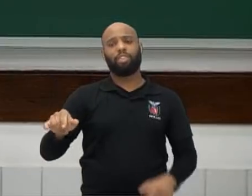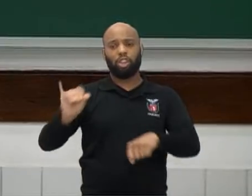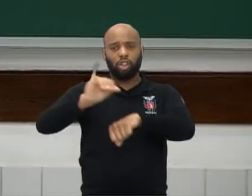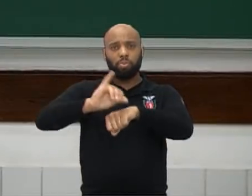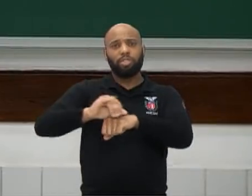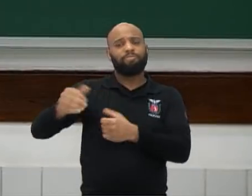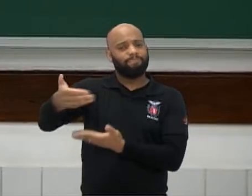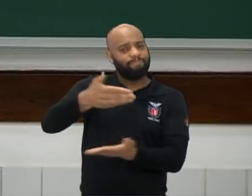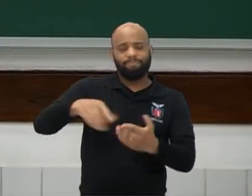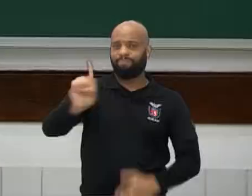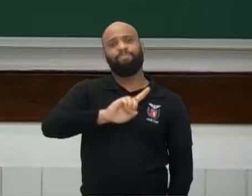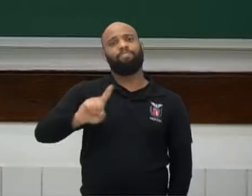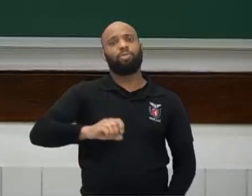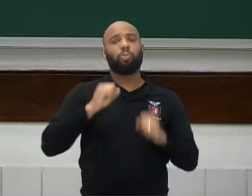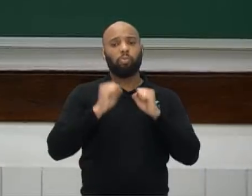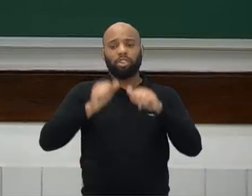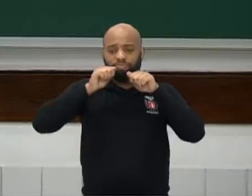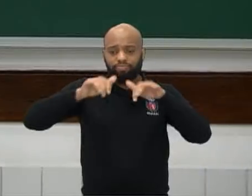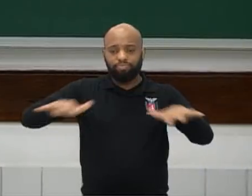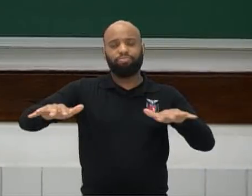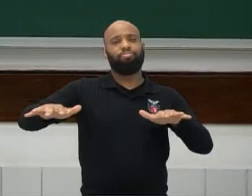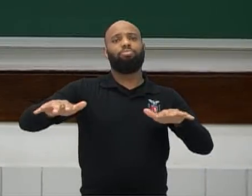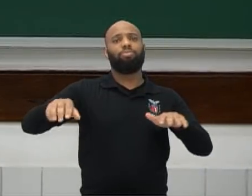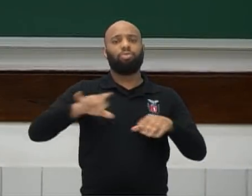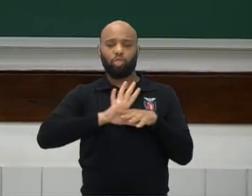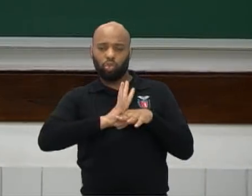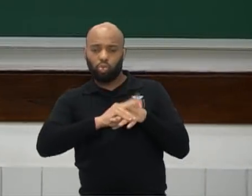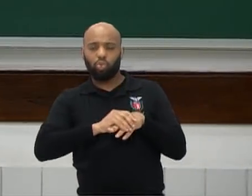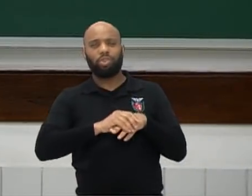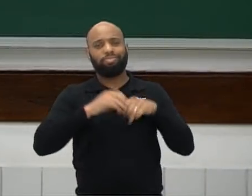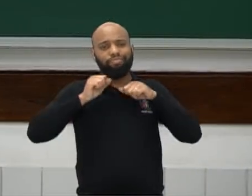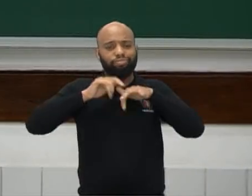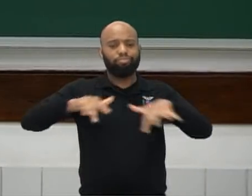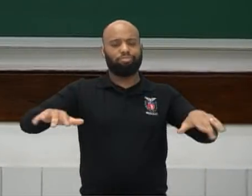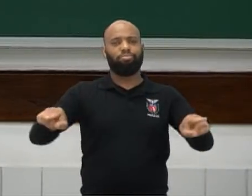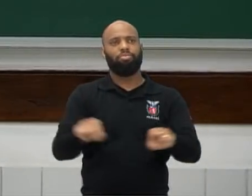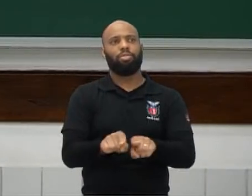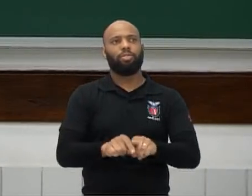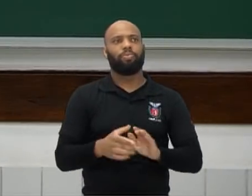possam acabar transmitindo essa doença de uma pessoa para outra.